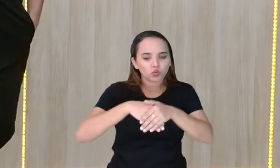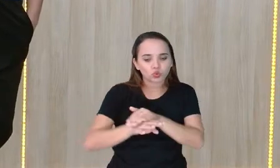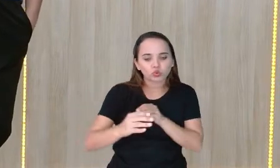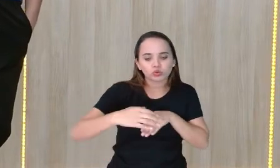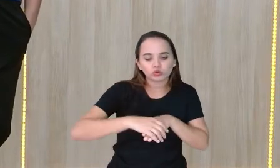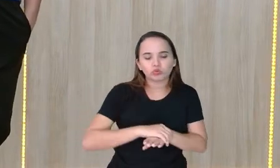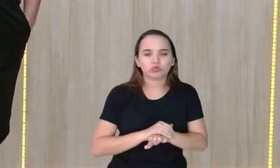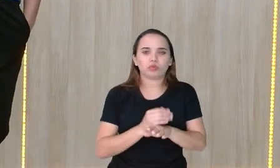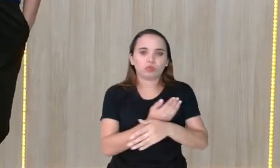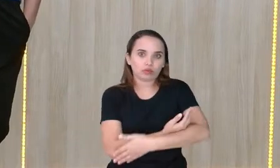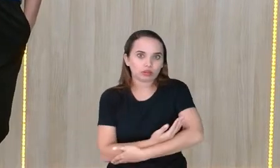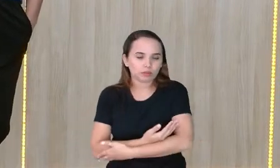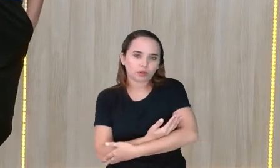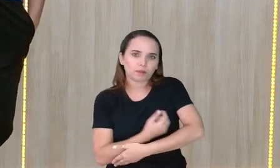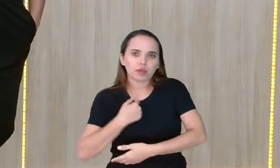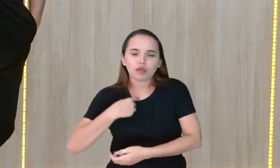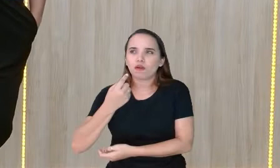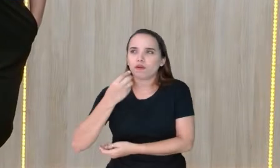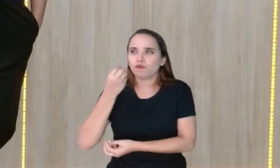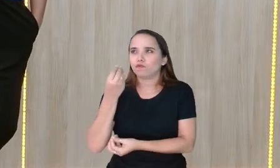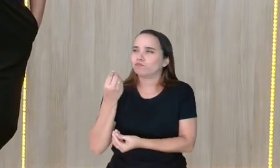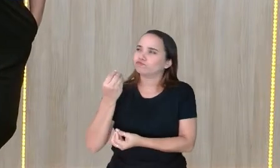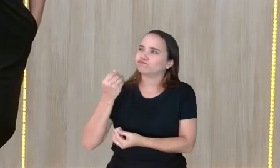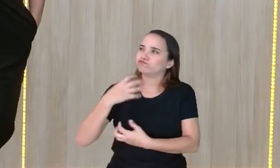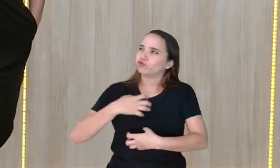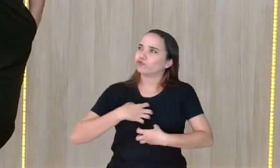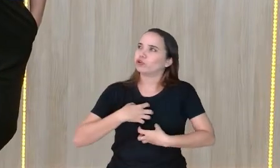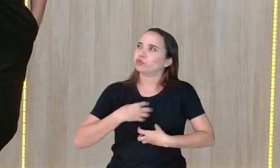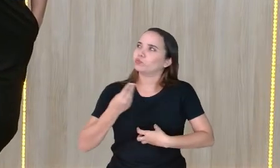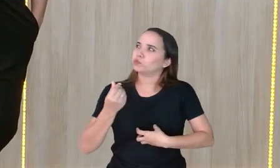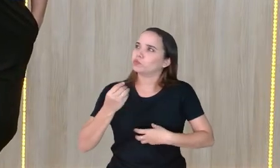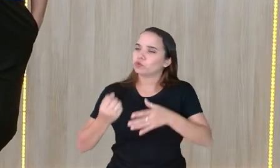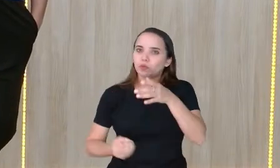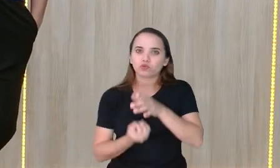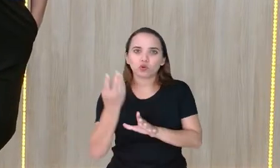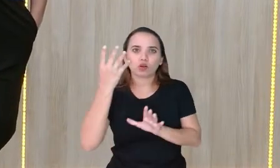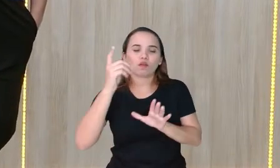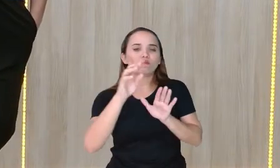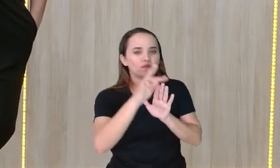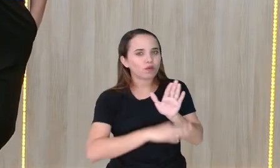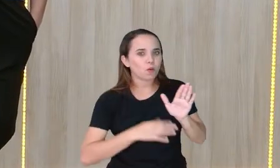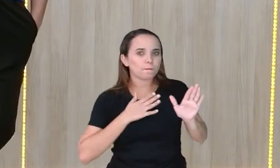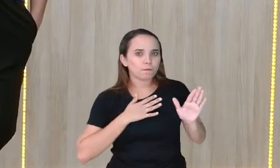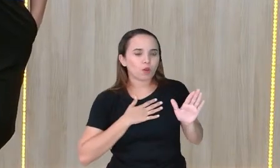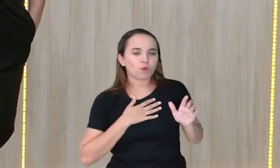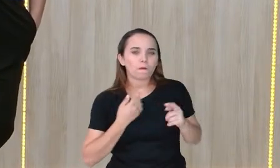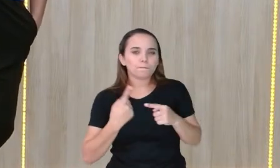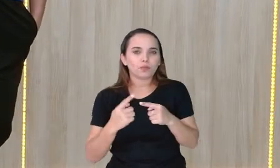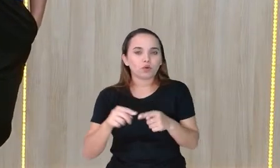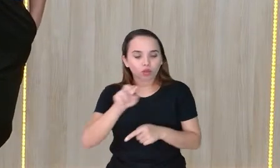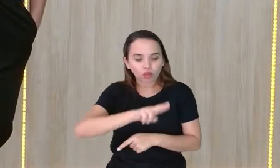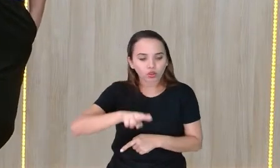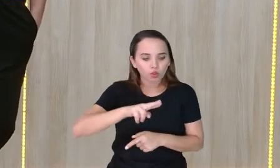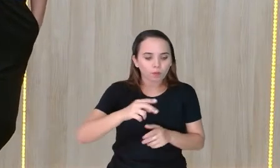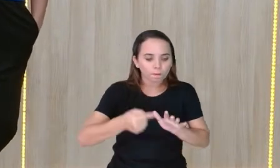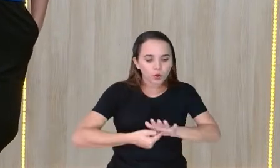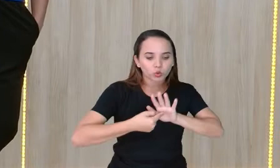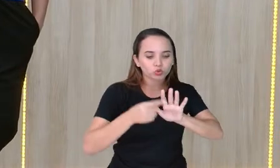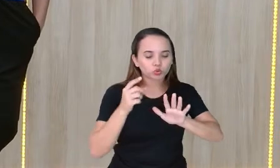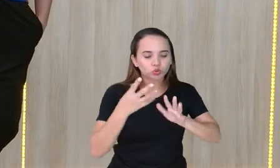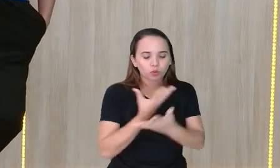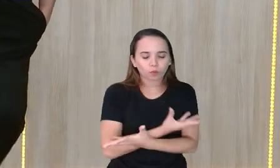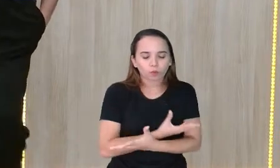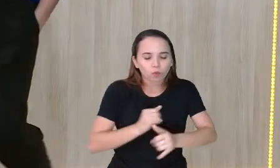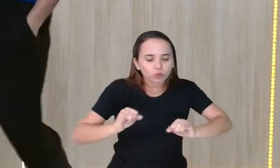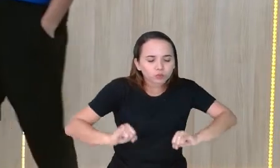conto parecido, assim. E realmente ressoou muito, muito. Porque você usa... Ele condensou muita dor em poucas